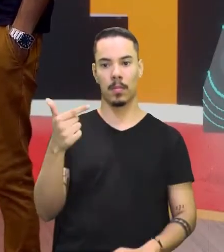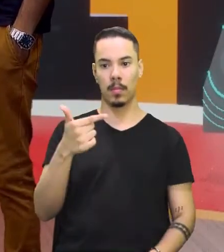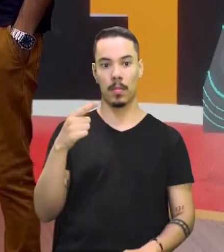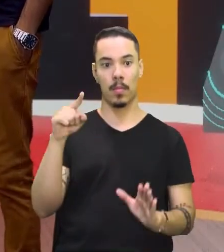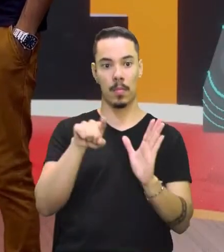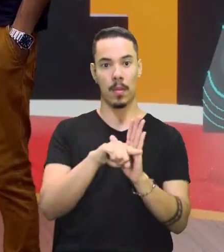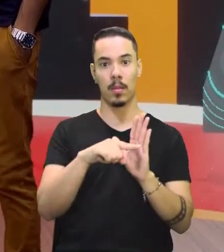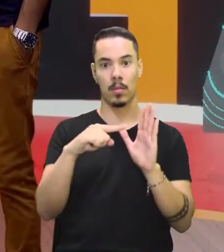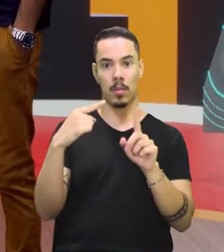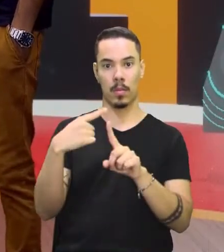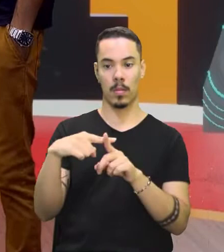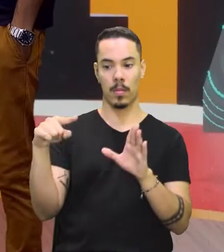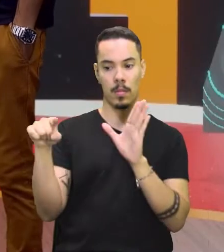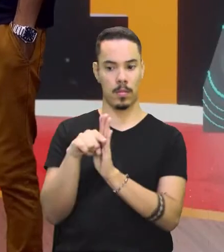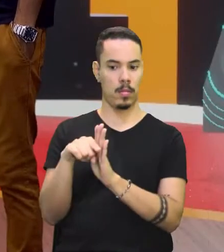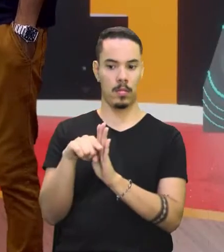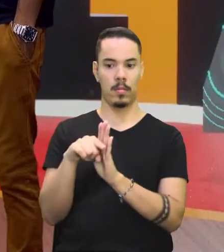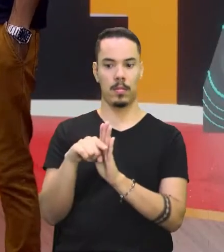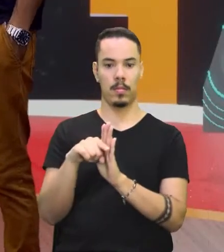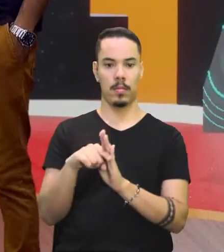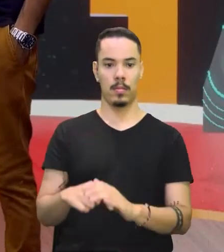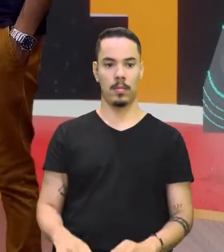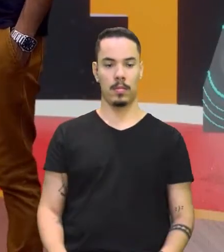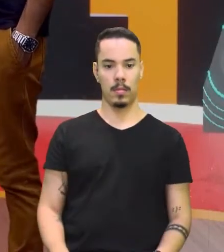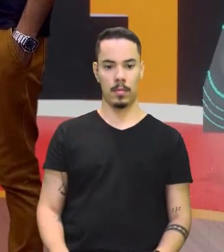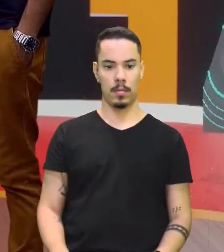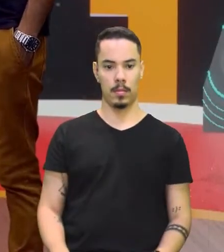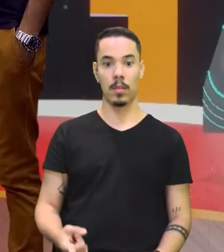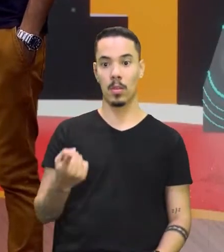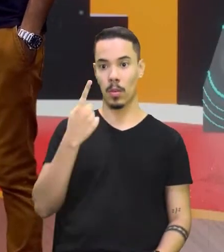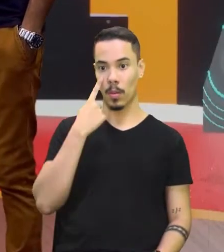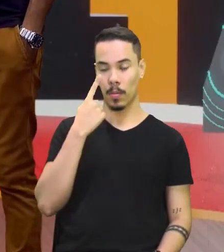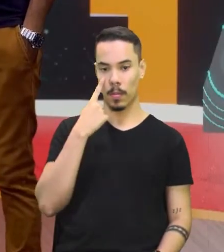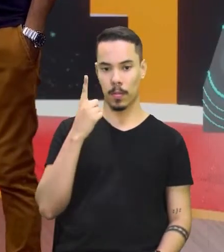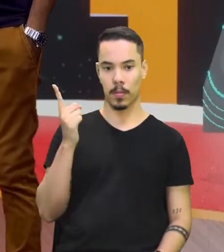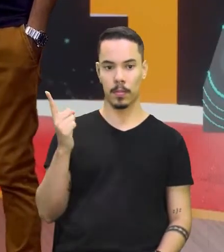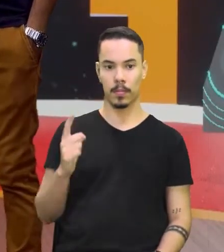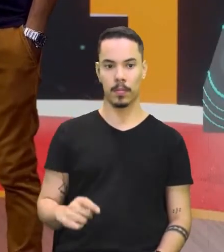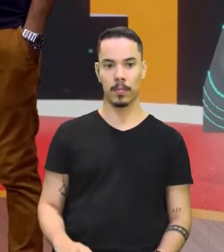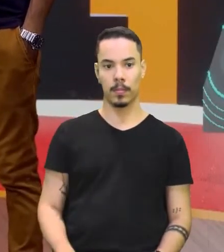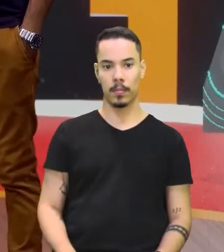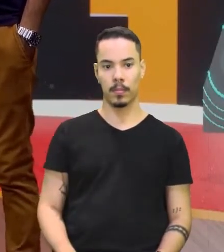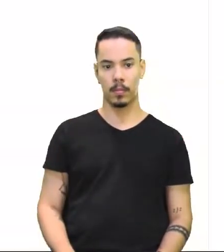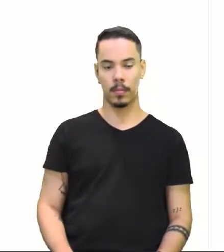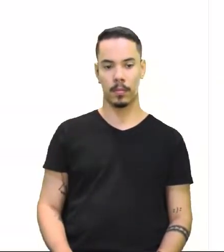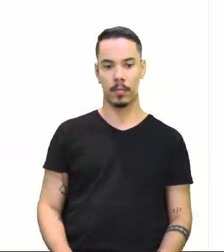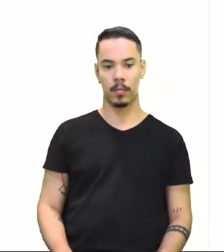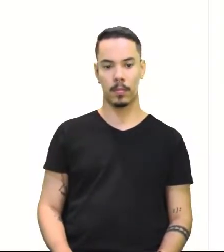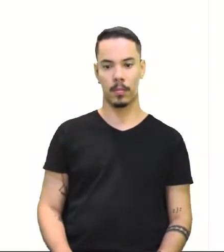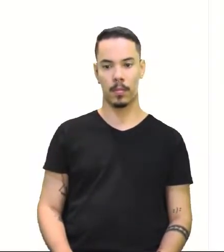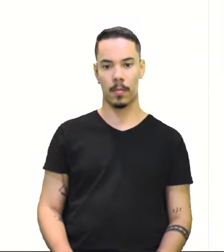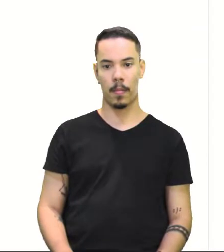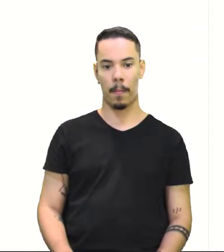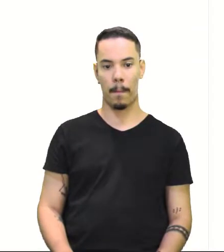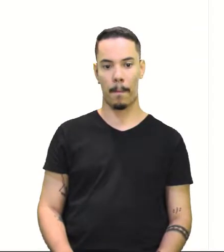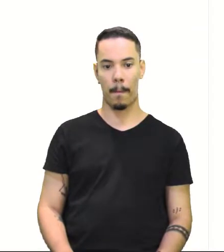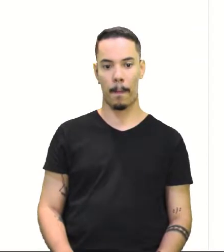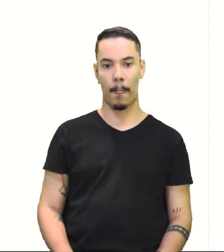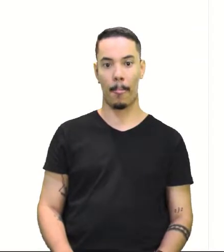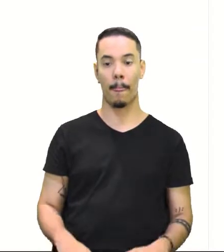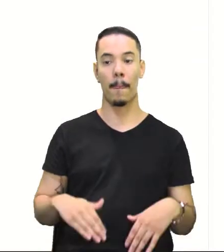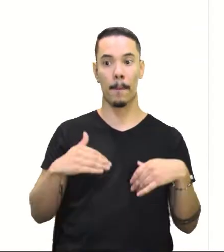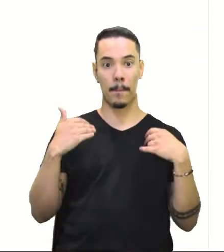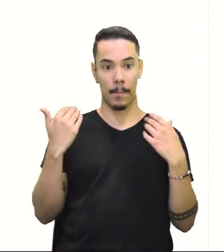é menos. 6 menos 2, 4. Olha lá que bonitinho. Olha lá, vamos na lousa pra gente dar uma riscadinha lá com vocês.